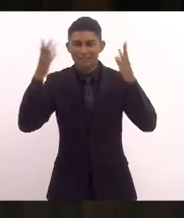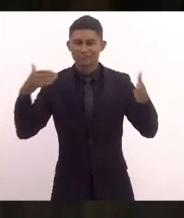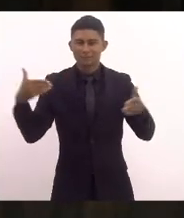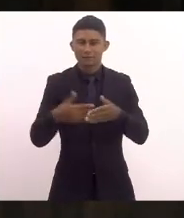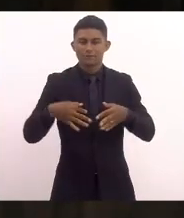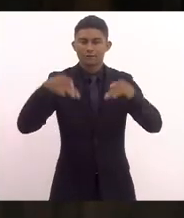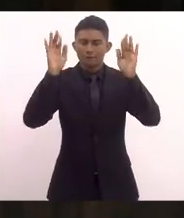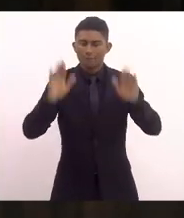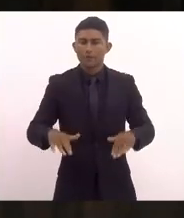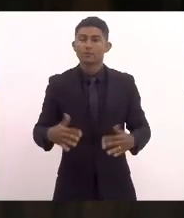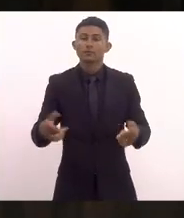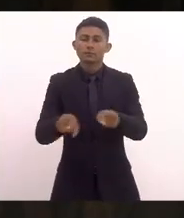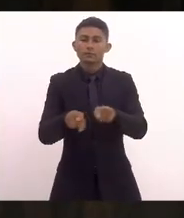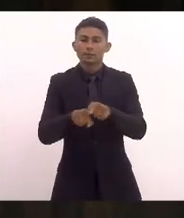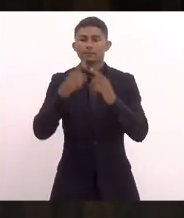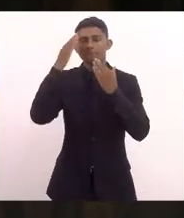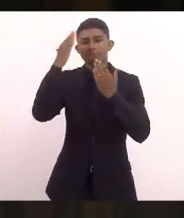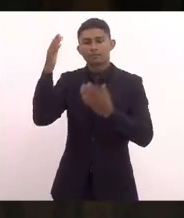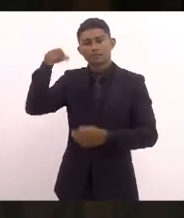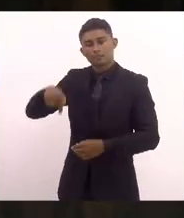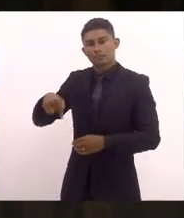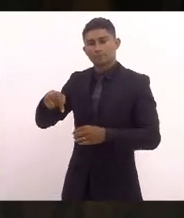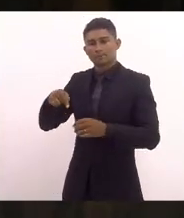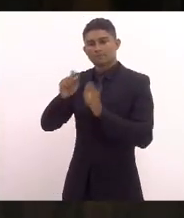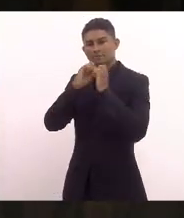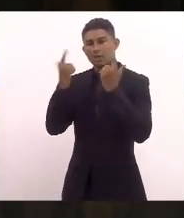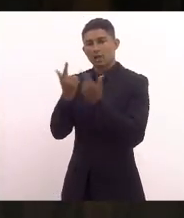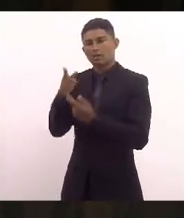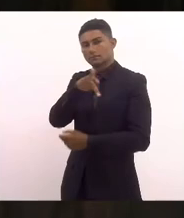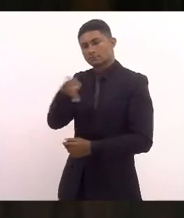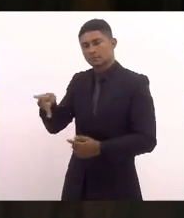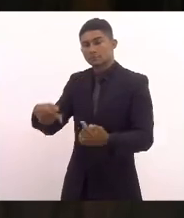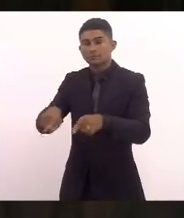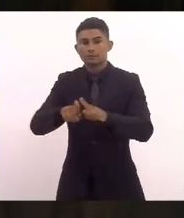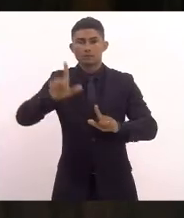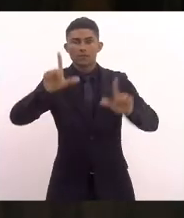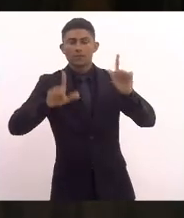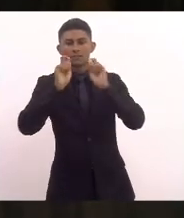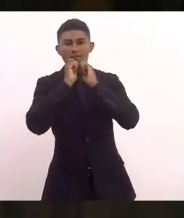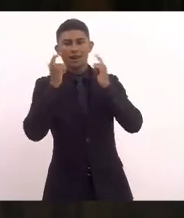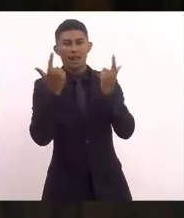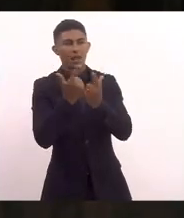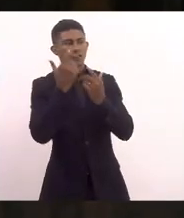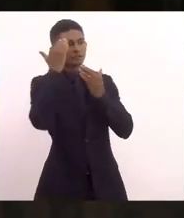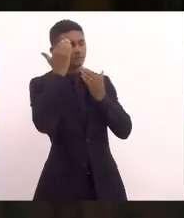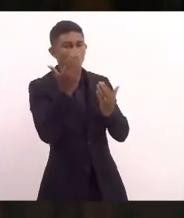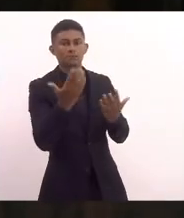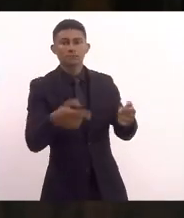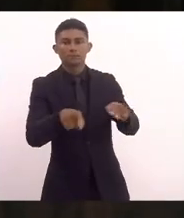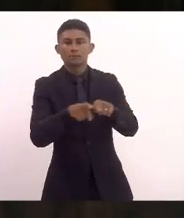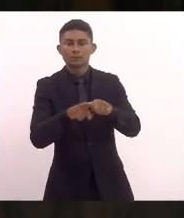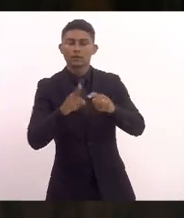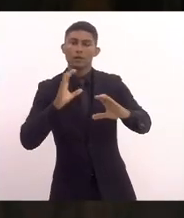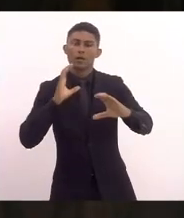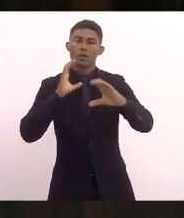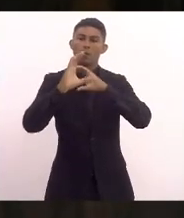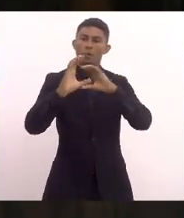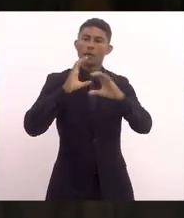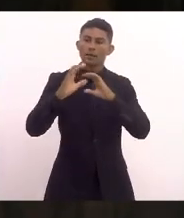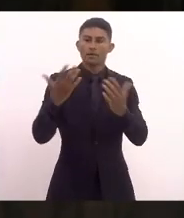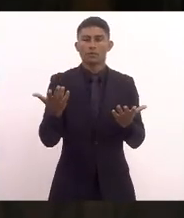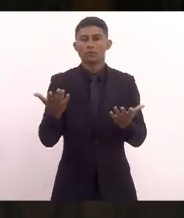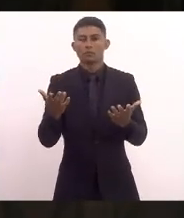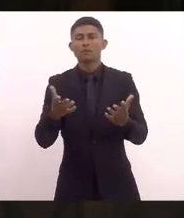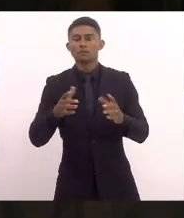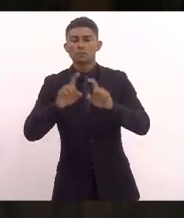agradecer a presidência da casa, agradecer a TV Alerge, a comunicação social, a